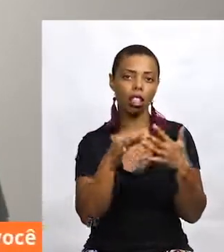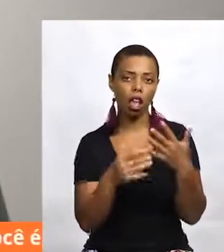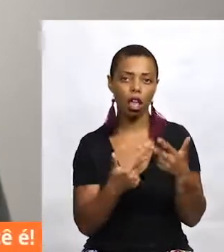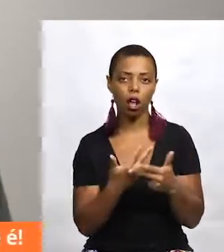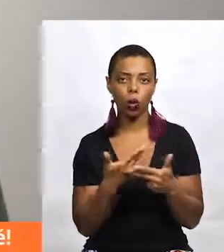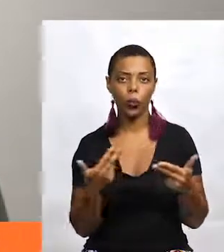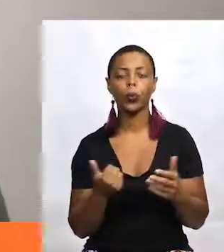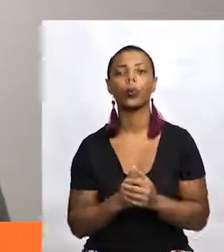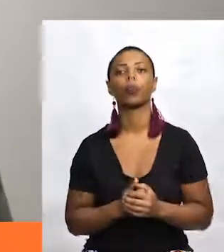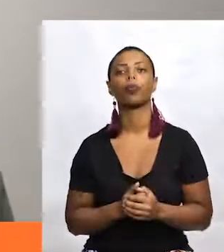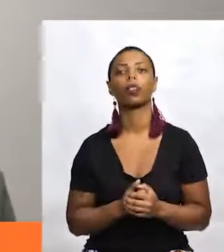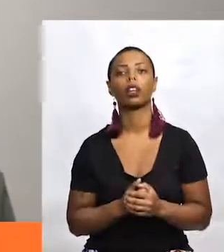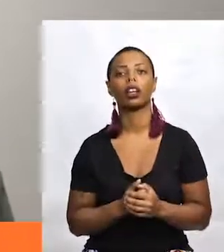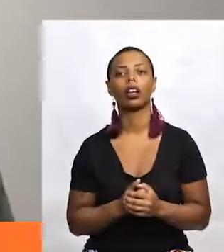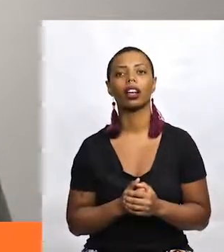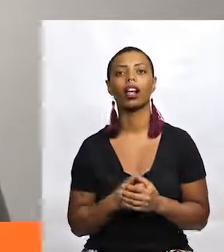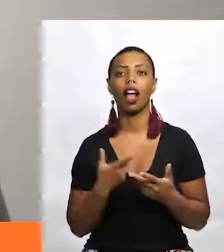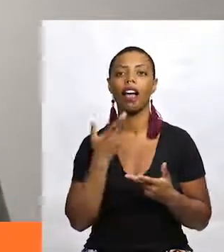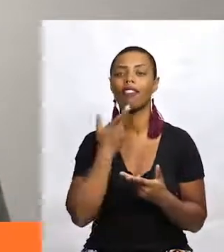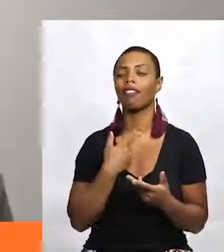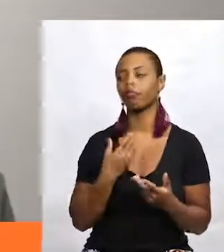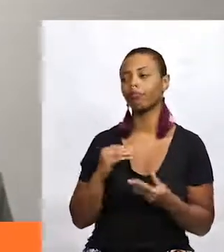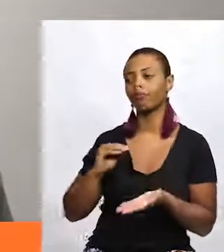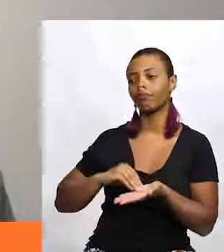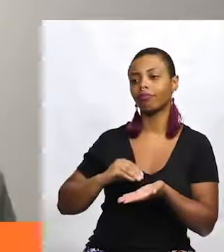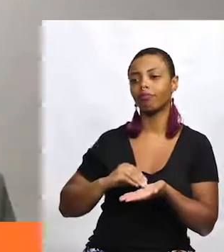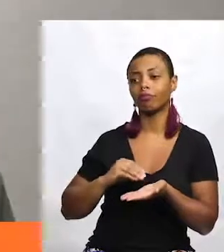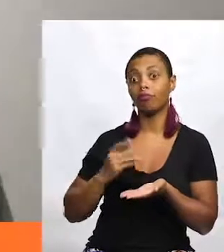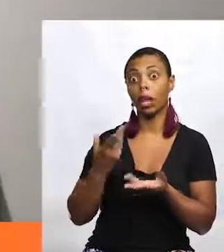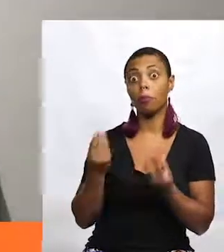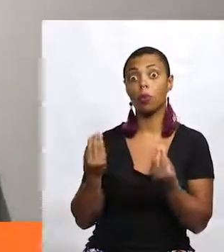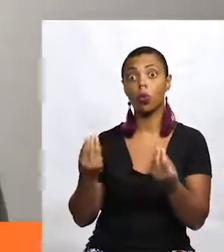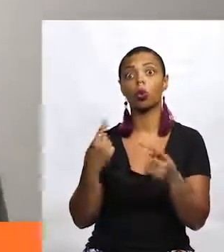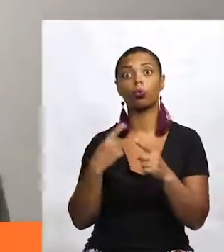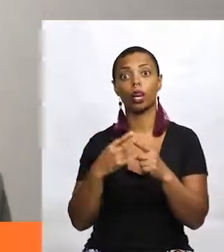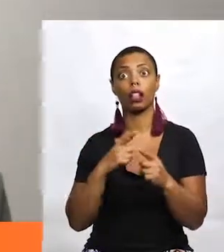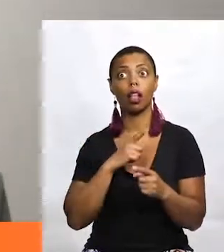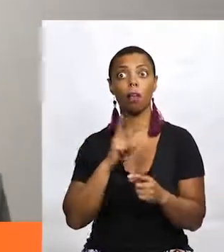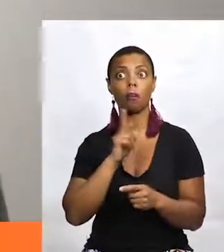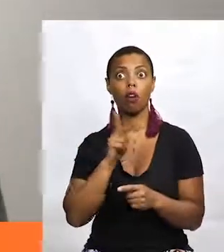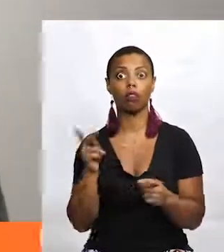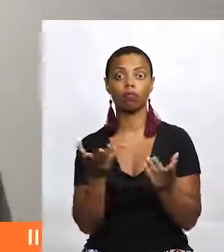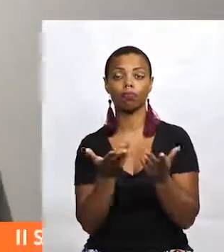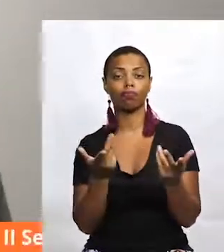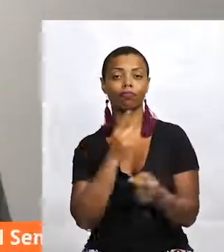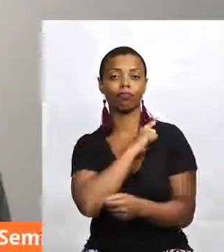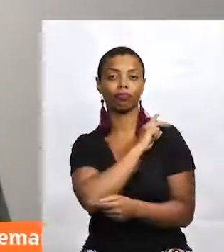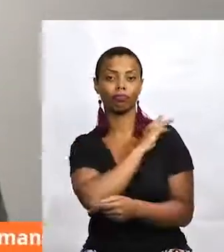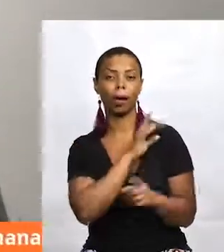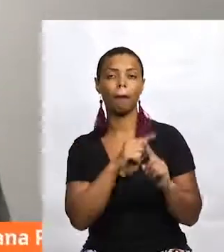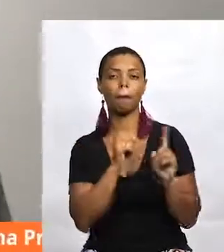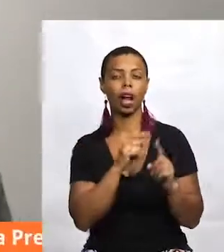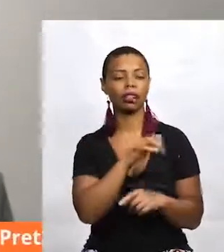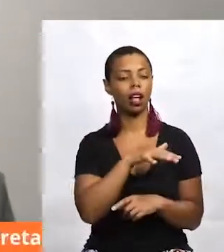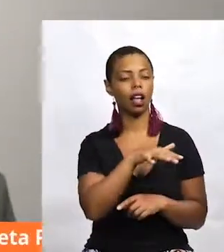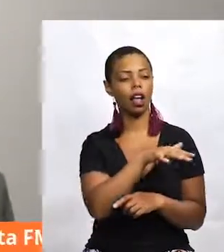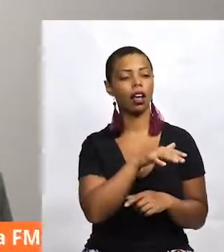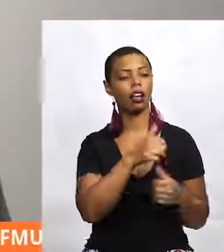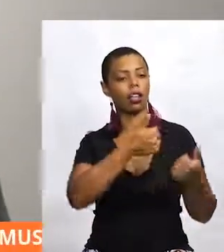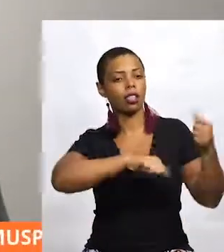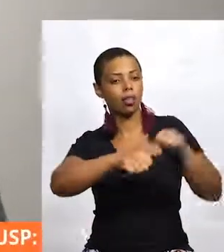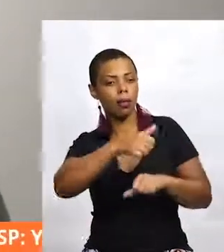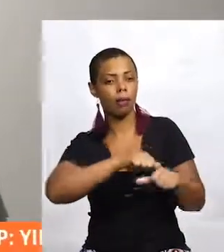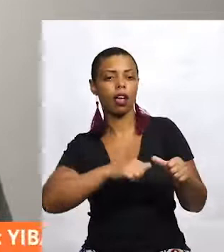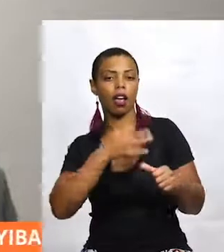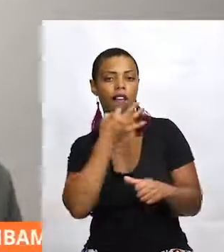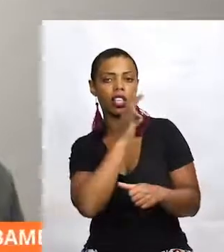para alguns falta, para mim sobrou, porque eu tive uma excelente professora nos 3 anos de ensino médio. Mas a área de exatas, como química, como